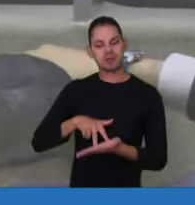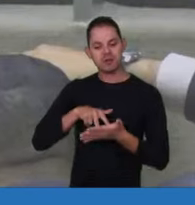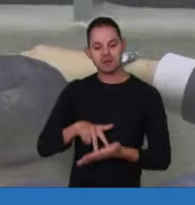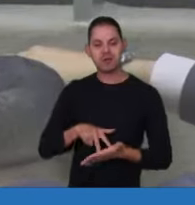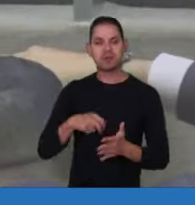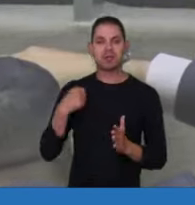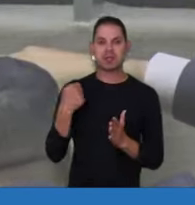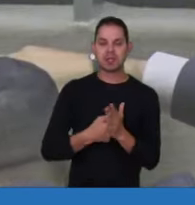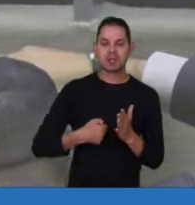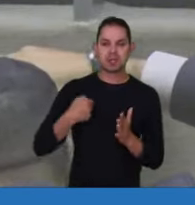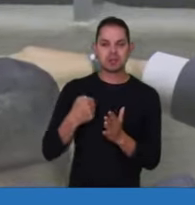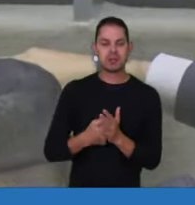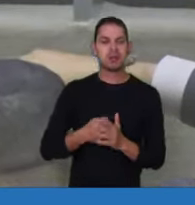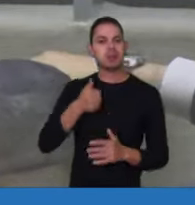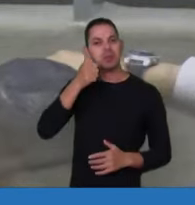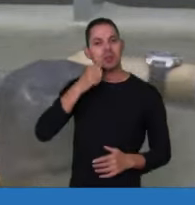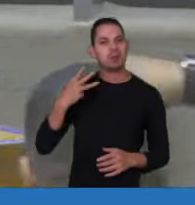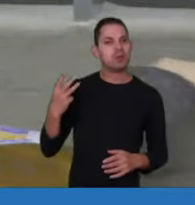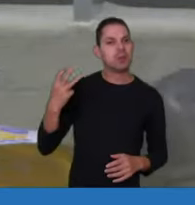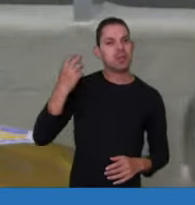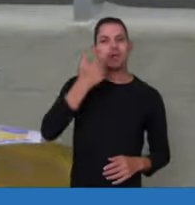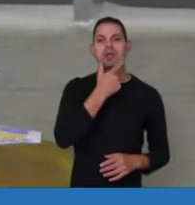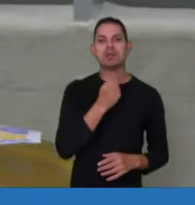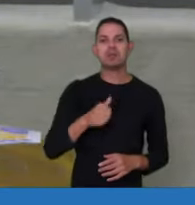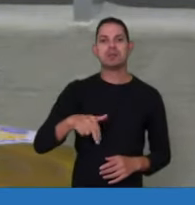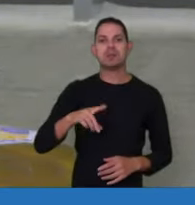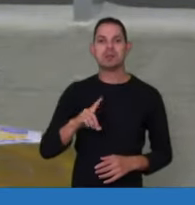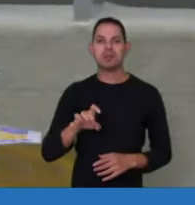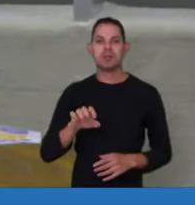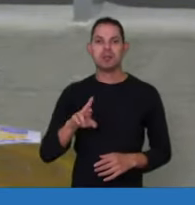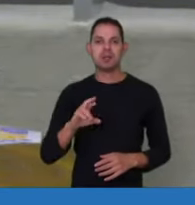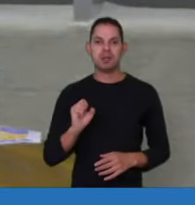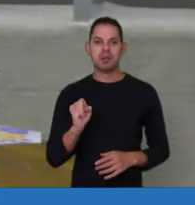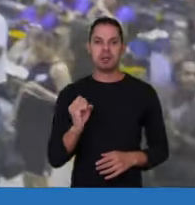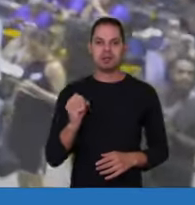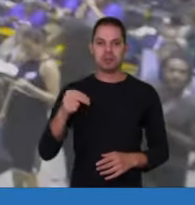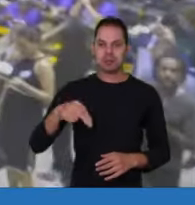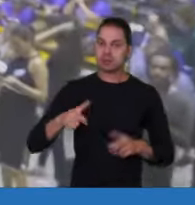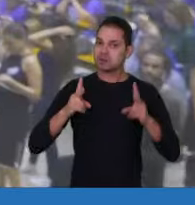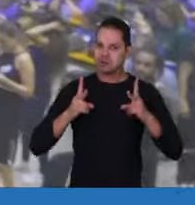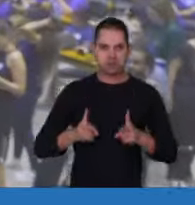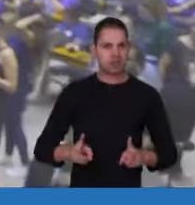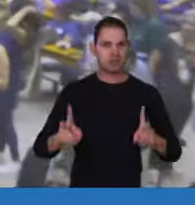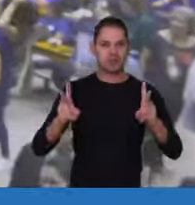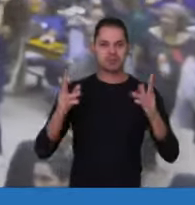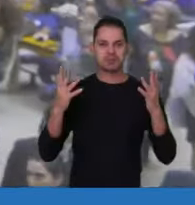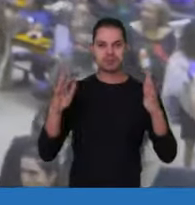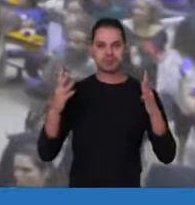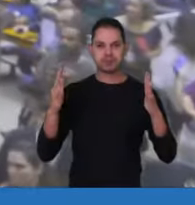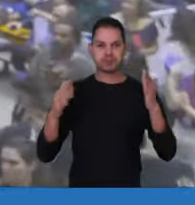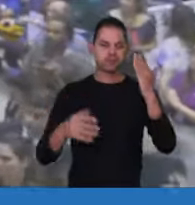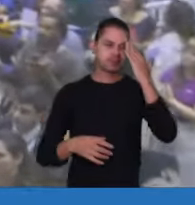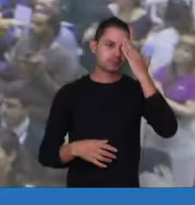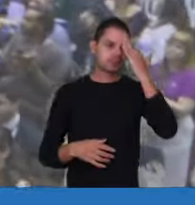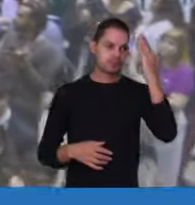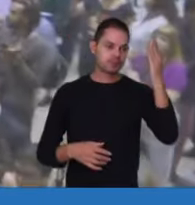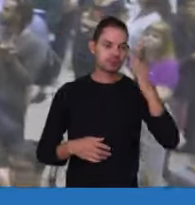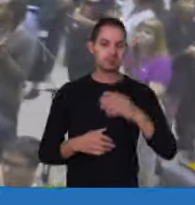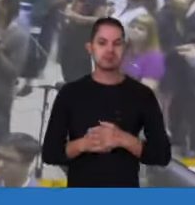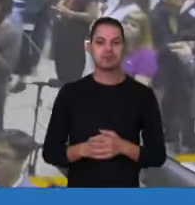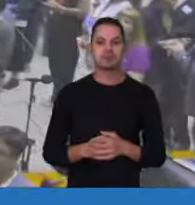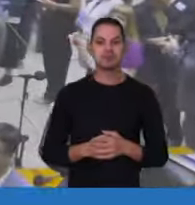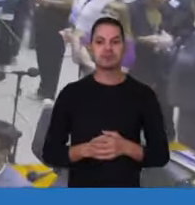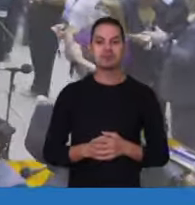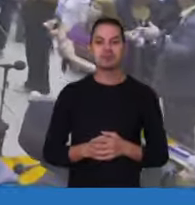luta de Marielle e Anderson para sempre. Muito obrigada, deputada Lidice. Daqui a pouco a gente vai